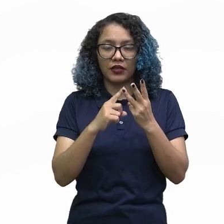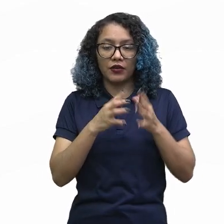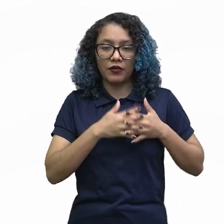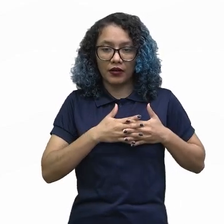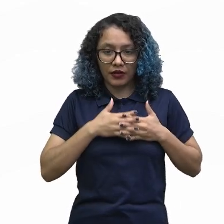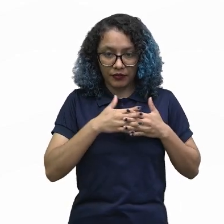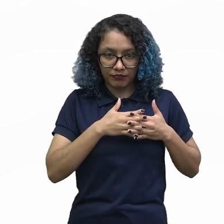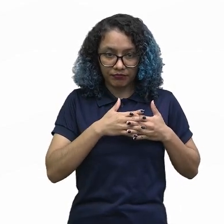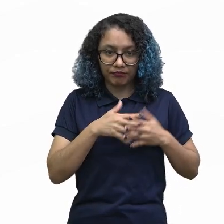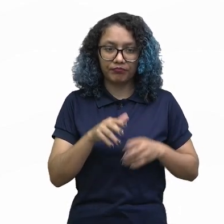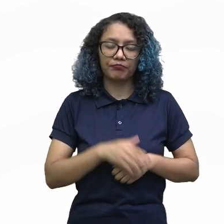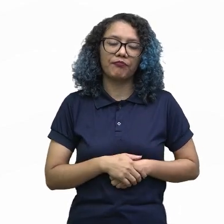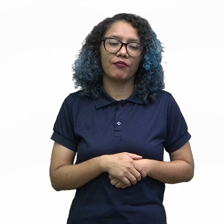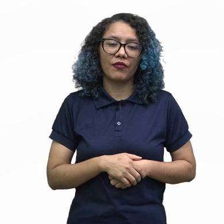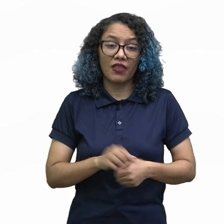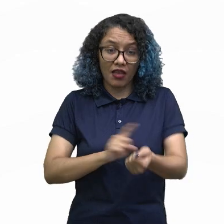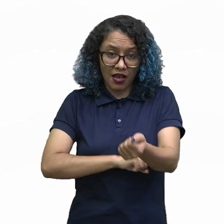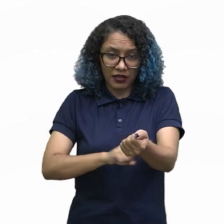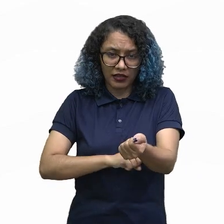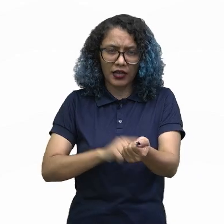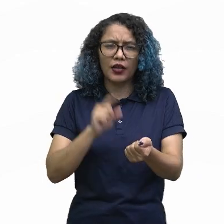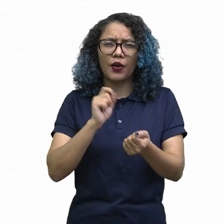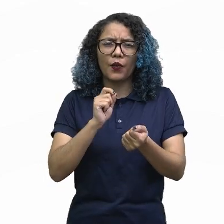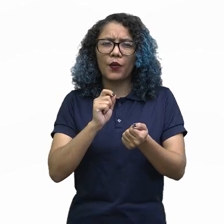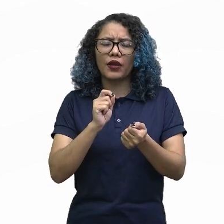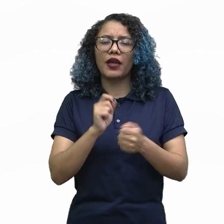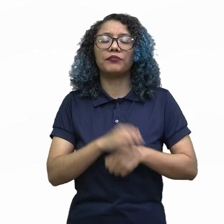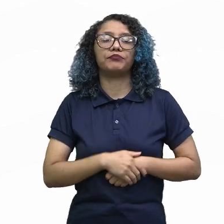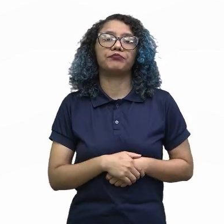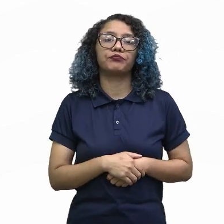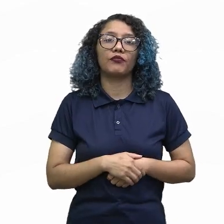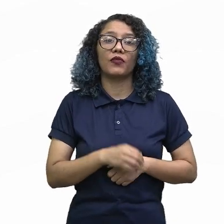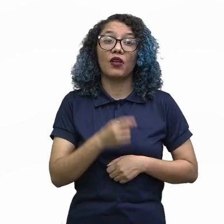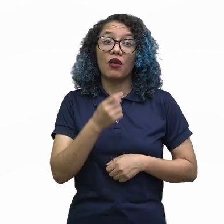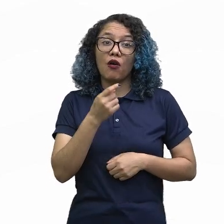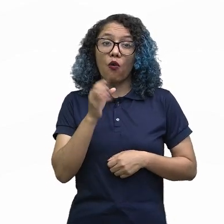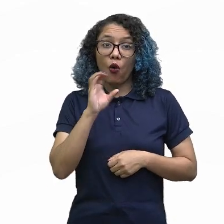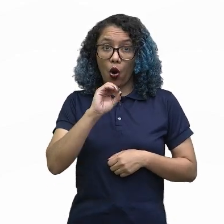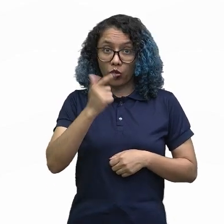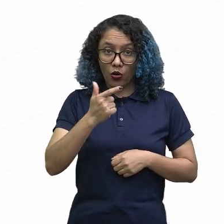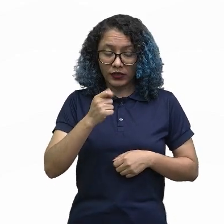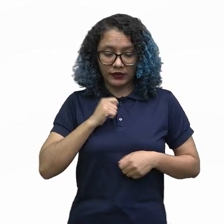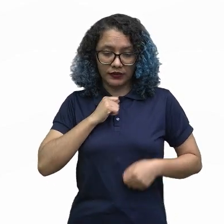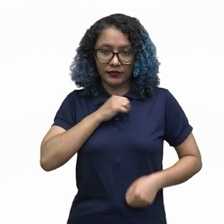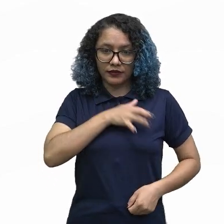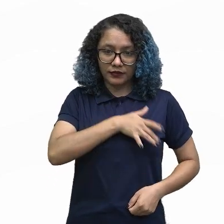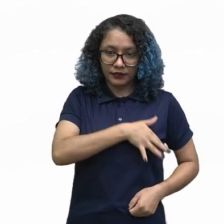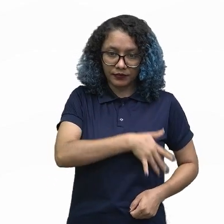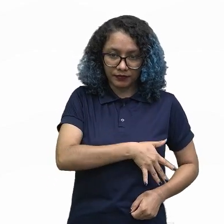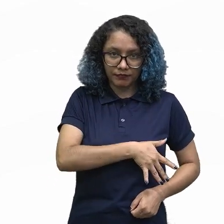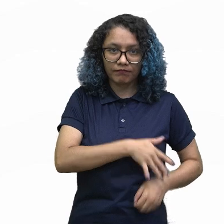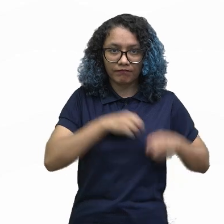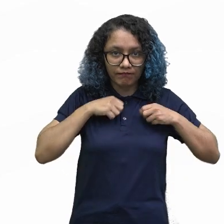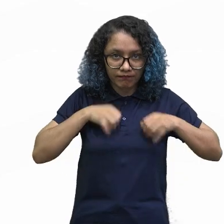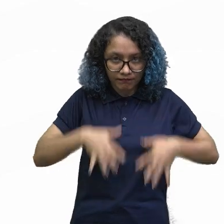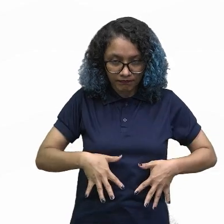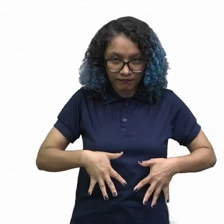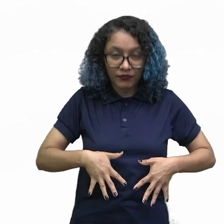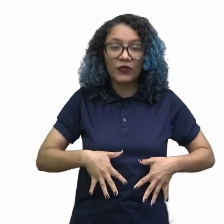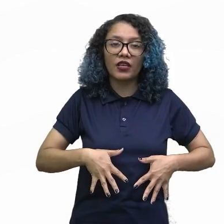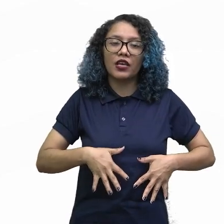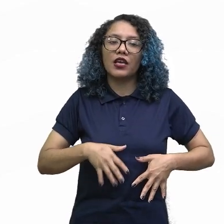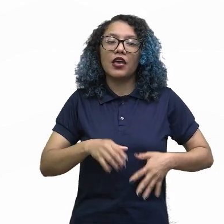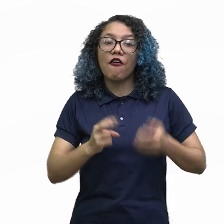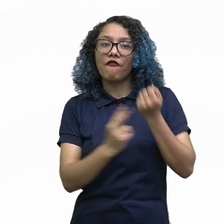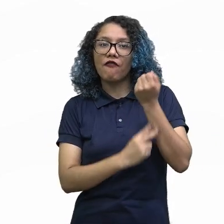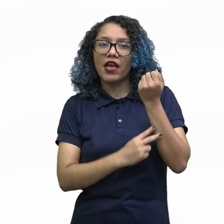aí o sangue rico em oxigênio para os nossos tecidos, e as veias trazem de volta ali esse sangue, né, contendo os resíduos.